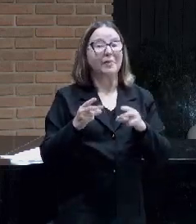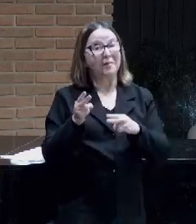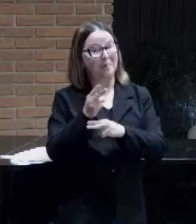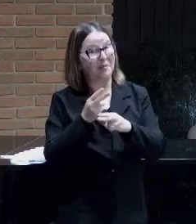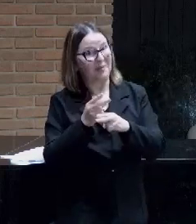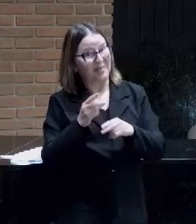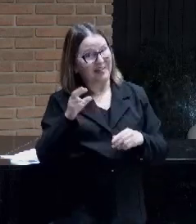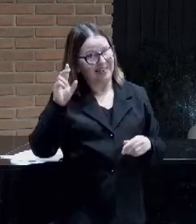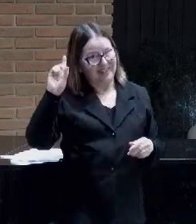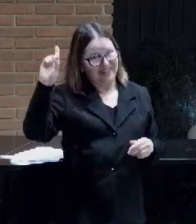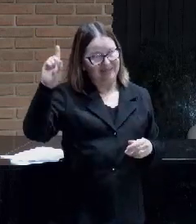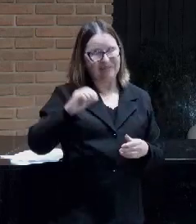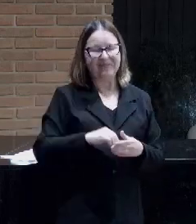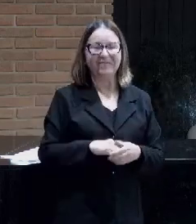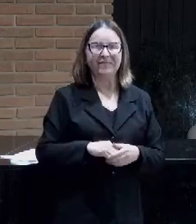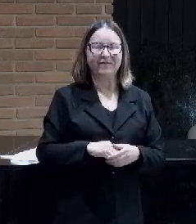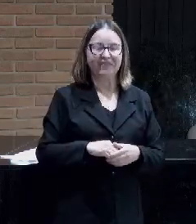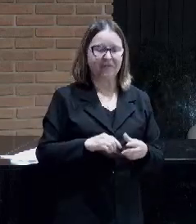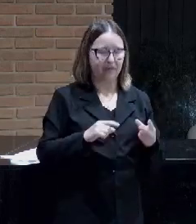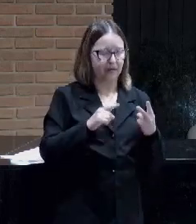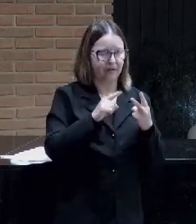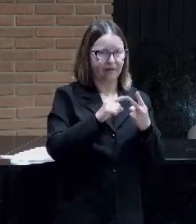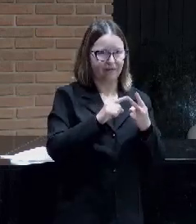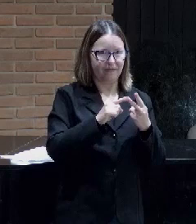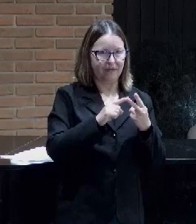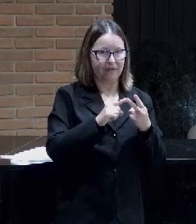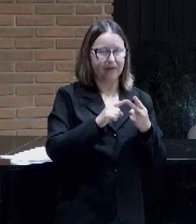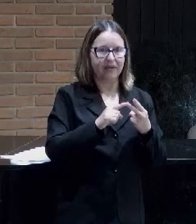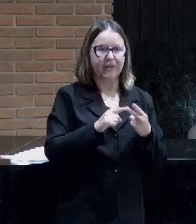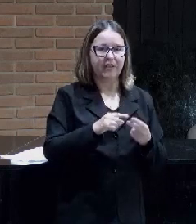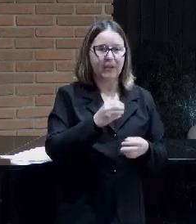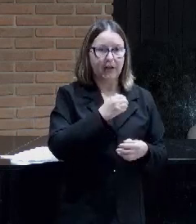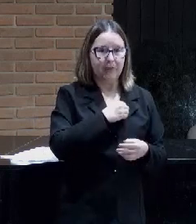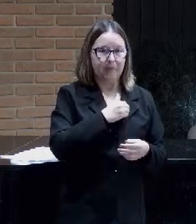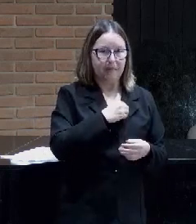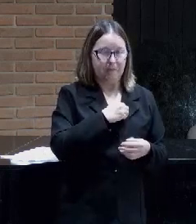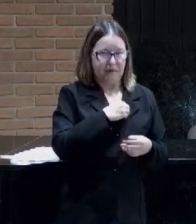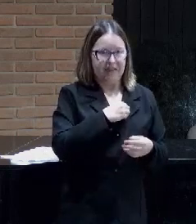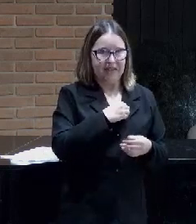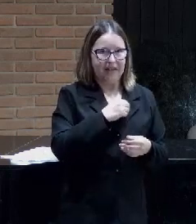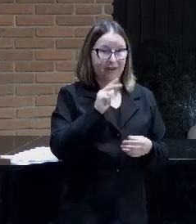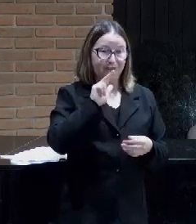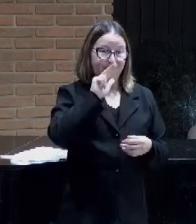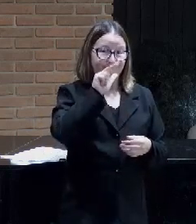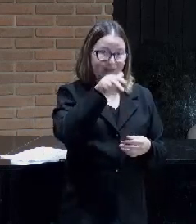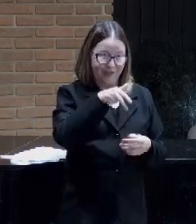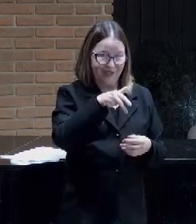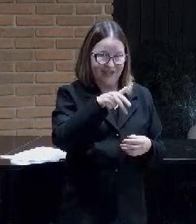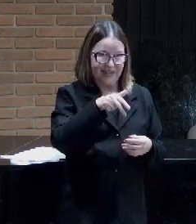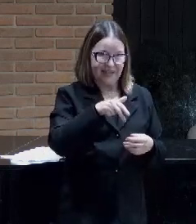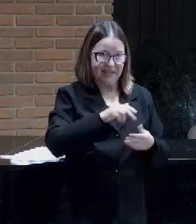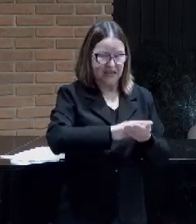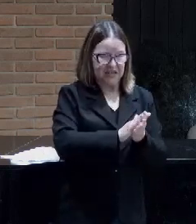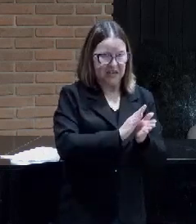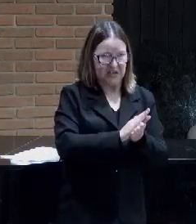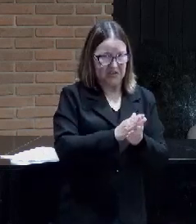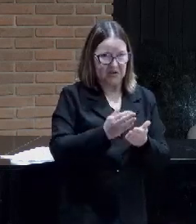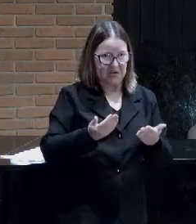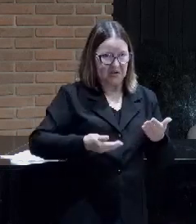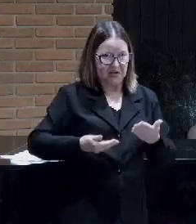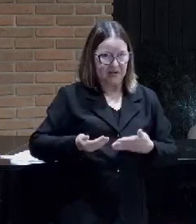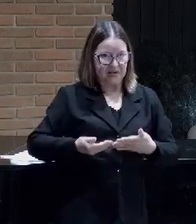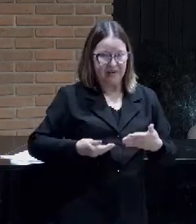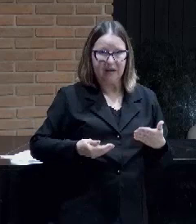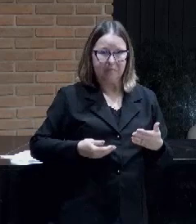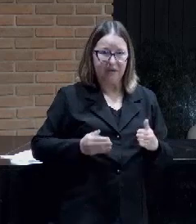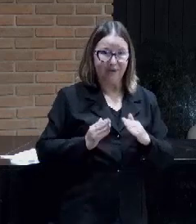Ponto 2. O pecado de Jonas assola os marinheiros, do verso 4 ao 14. Após entrar no navio que ia numa direção